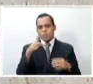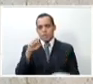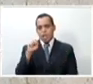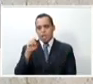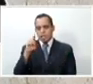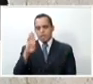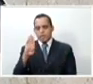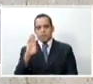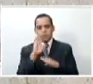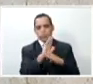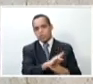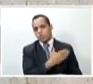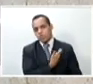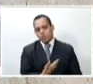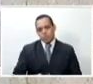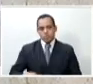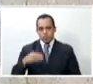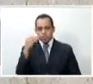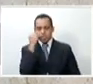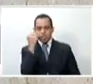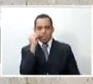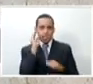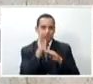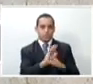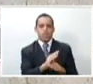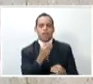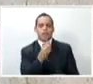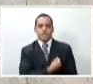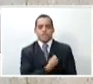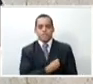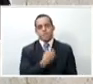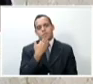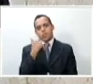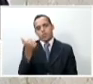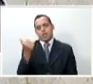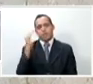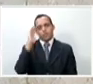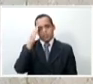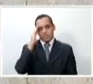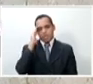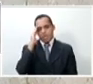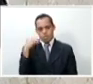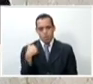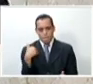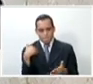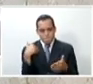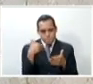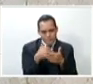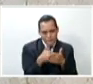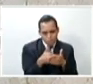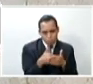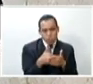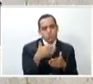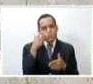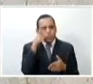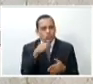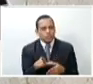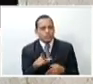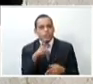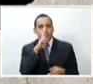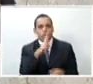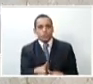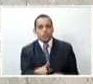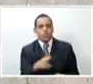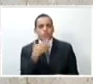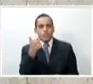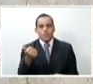maneira possível em tentar melhorar a vida dos nossos policiais militares. Porque eu entendo que, de repente, estando próximo, talvez eu consiga melhores resultados do que